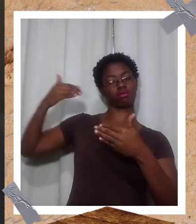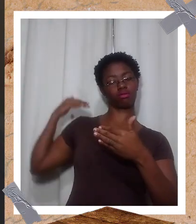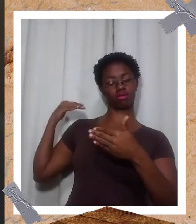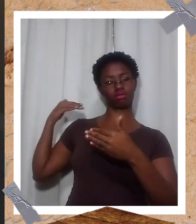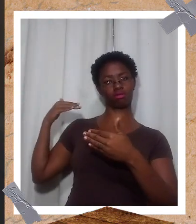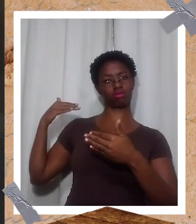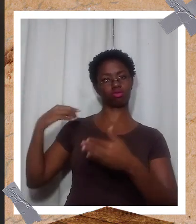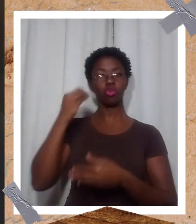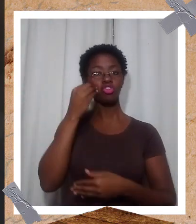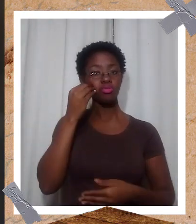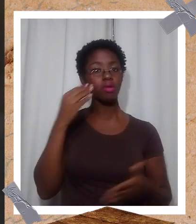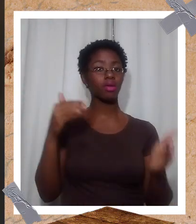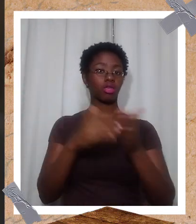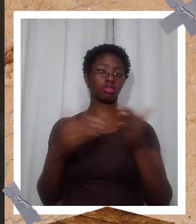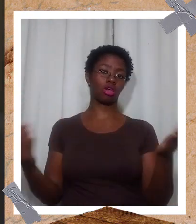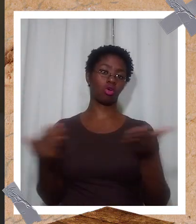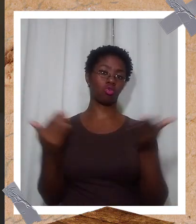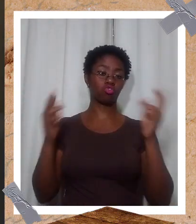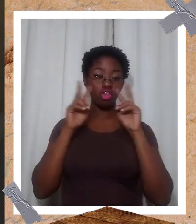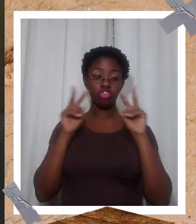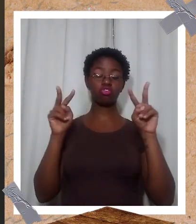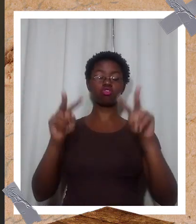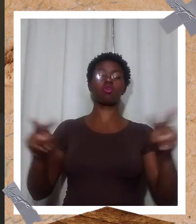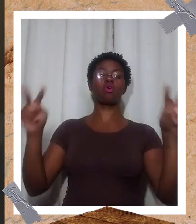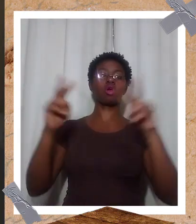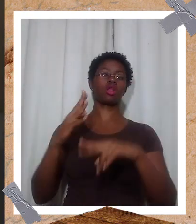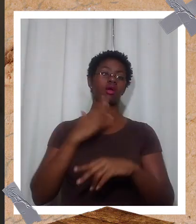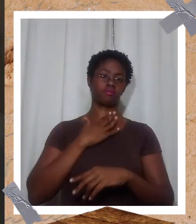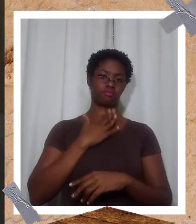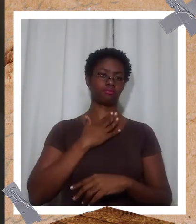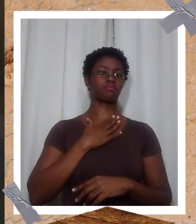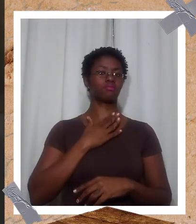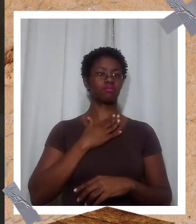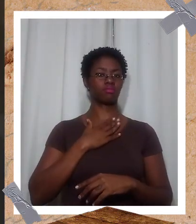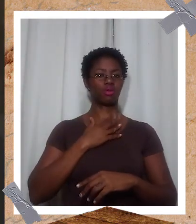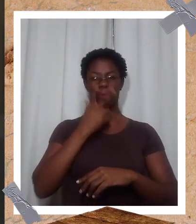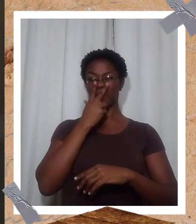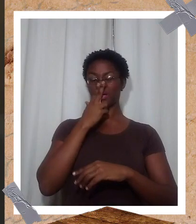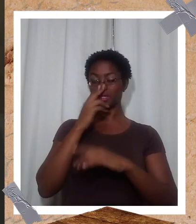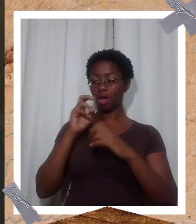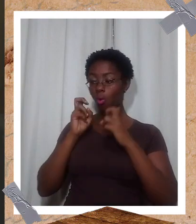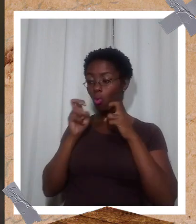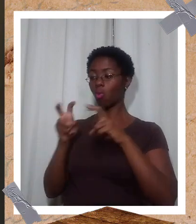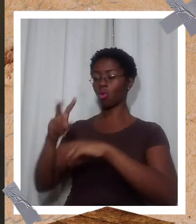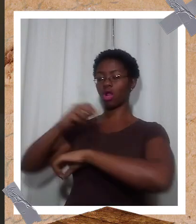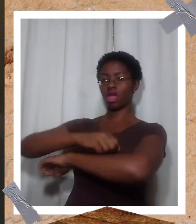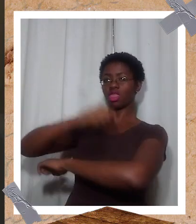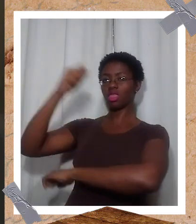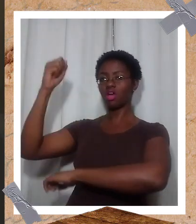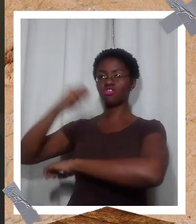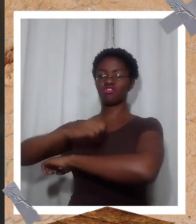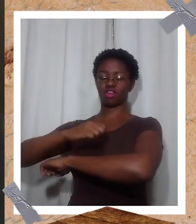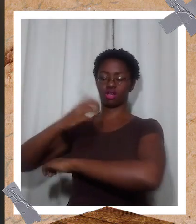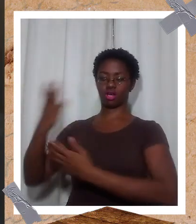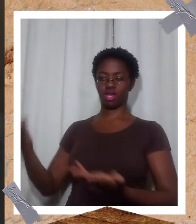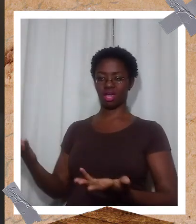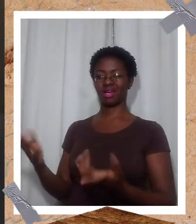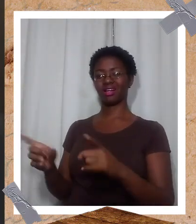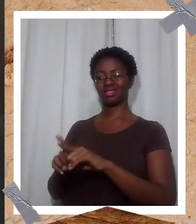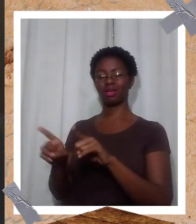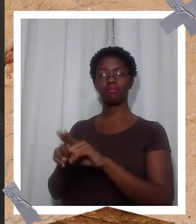que eu vivo na favela, né? Com esse meu olhar periférico, com esse meu olhar da minha janela, com essa minha escuta, com esse